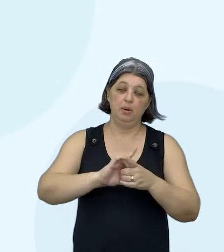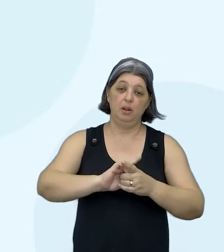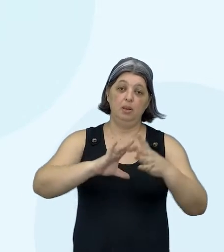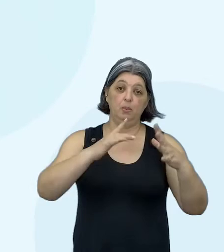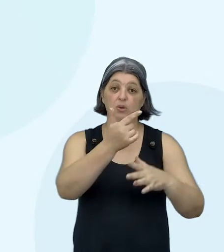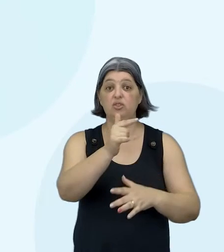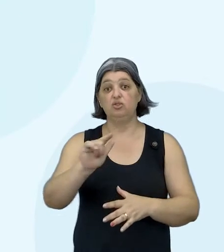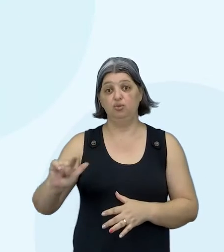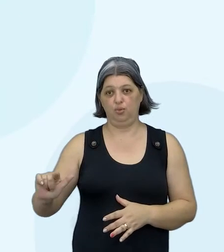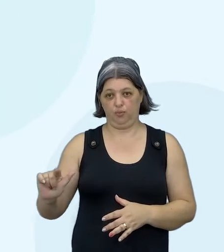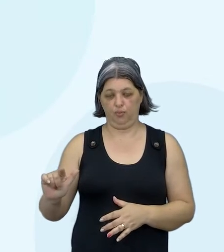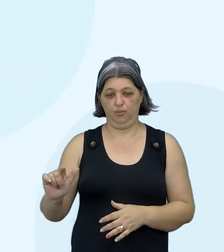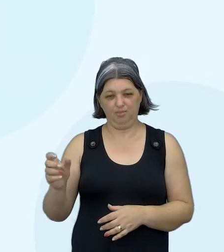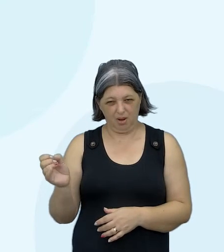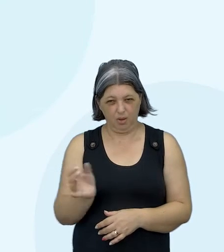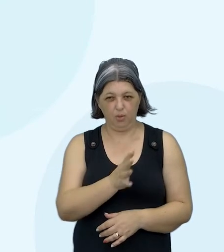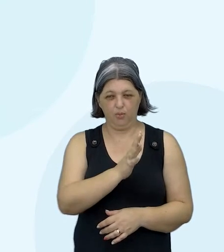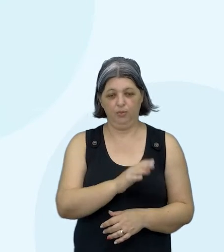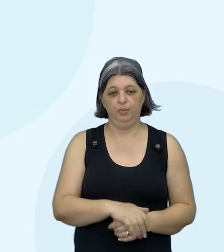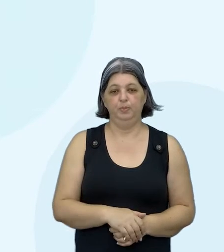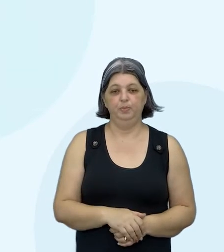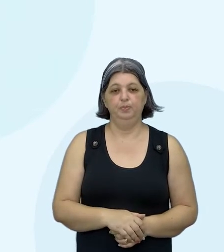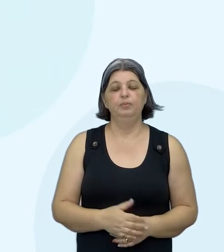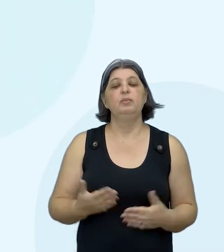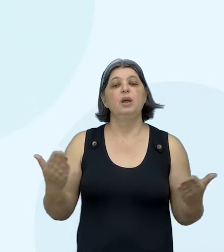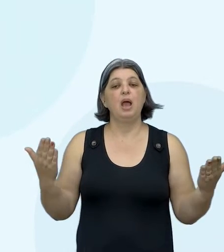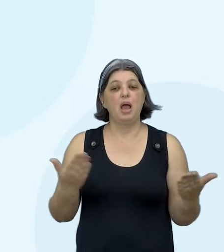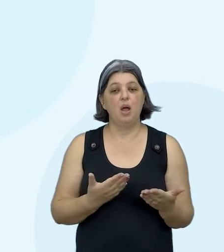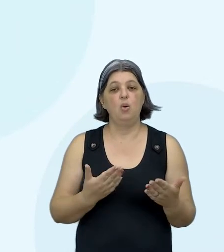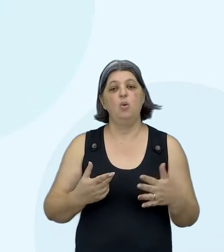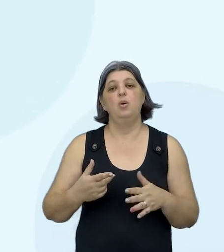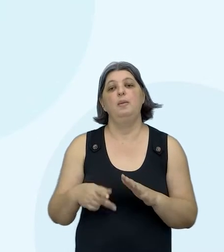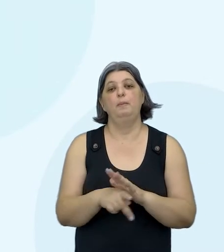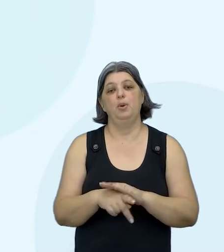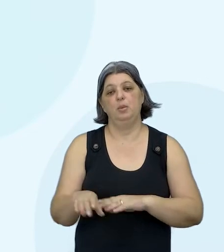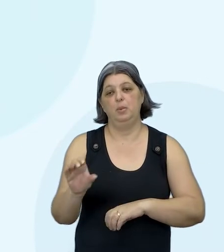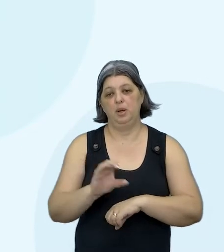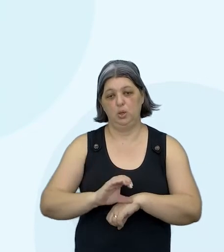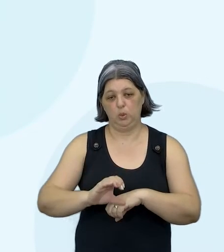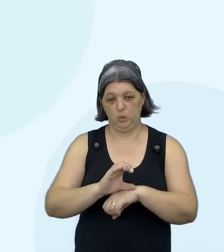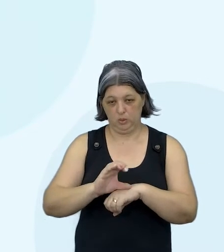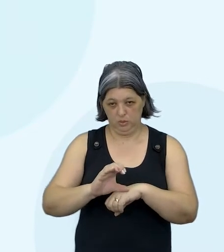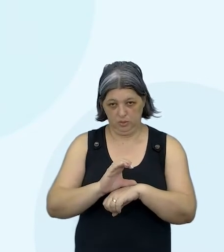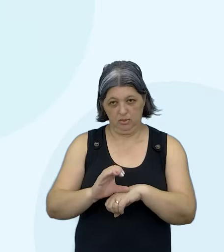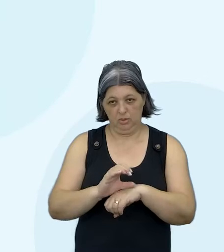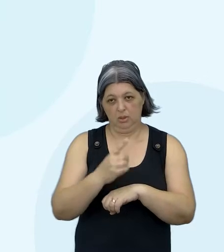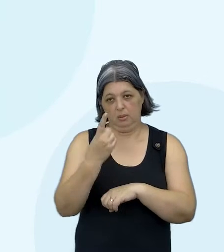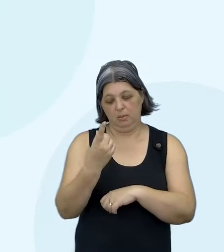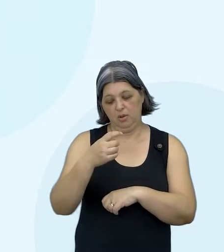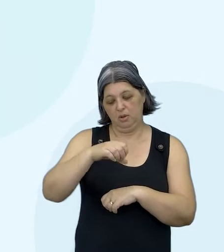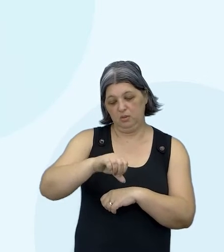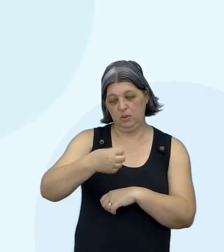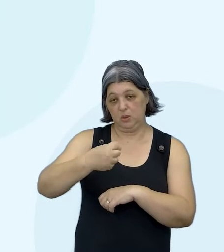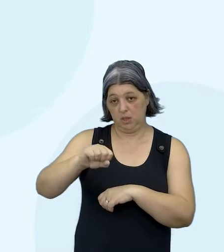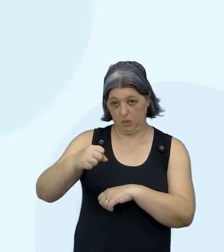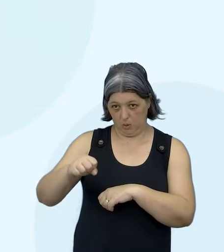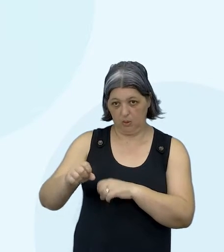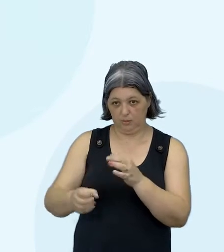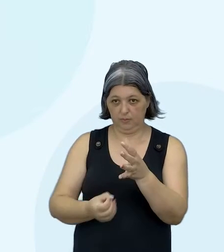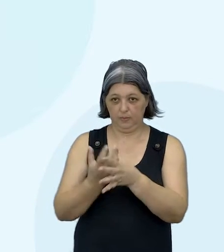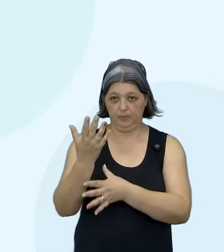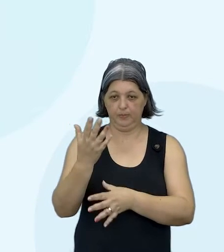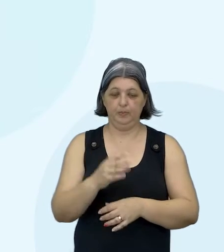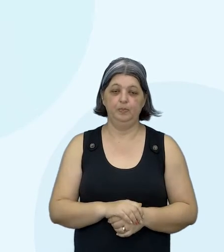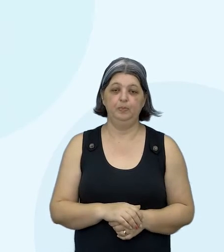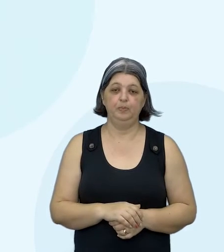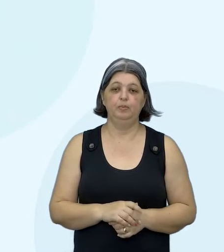redemocratizado. Chegamos aqui à Constituição Cidadã de 1988 e